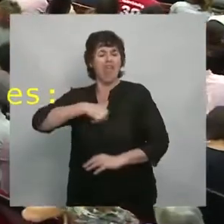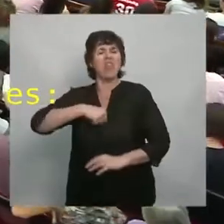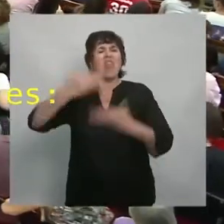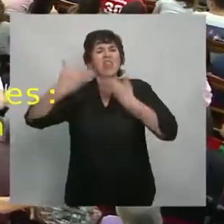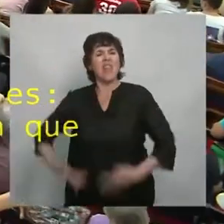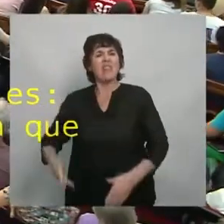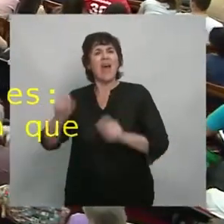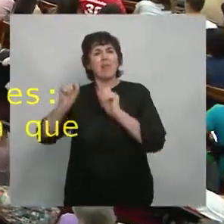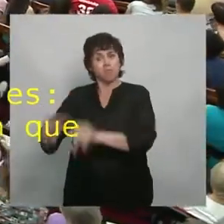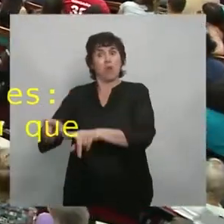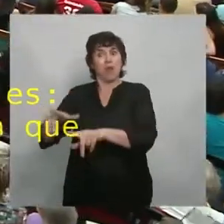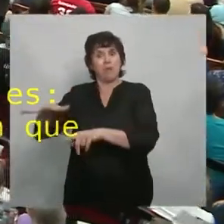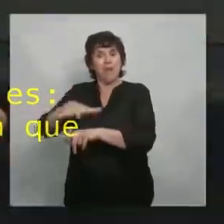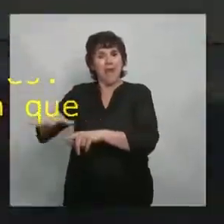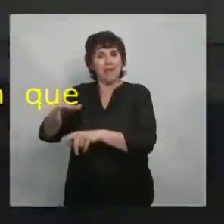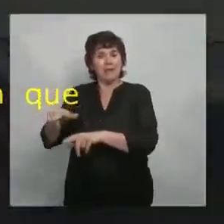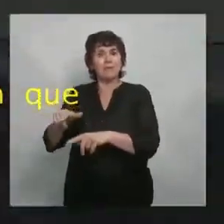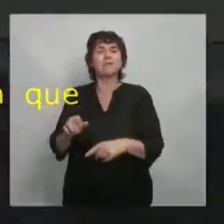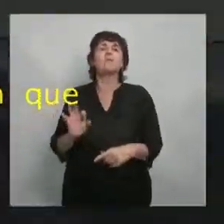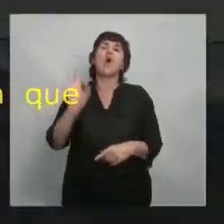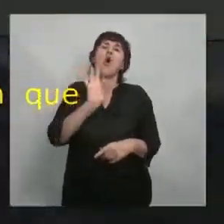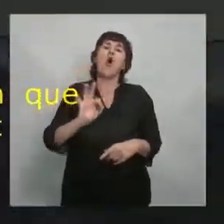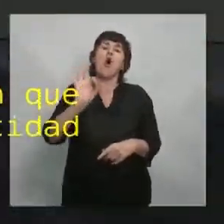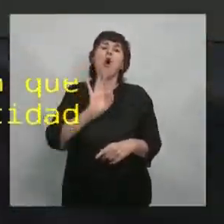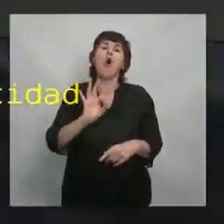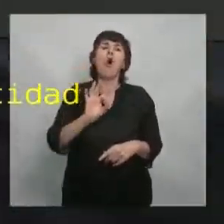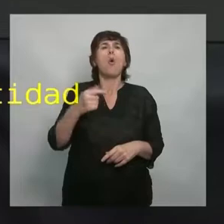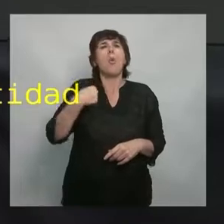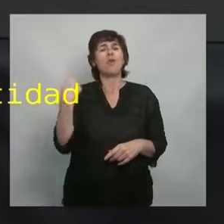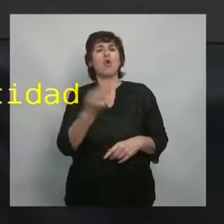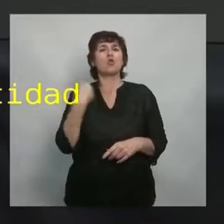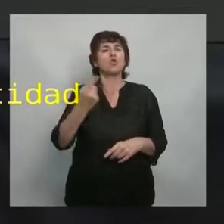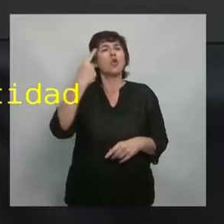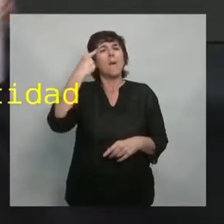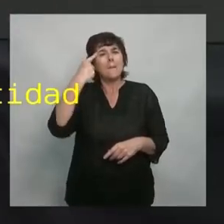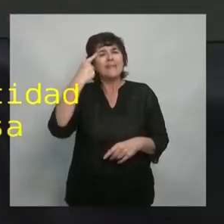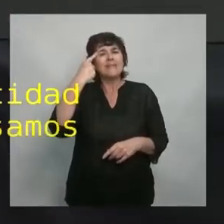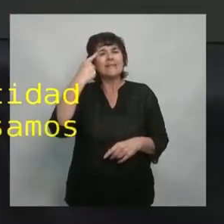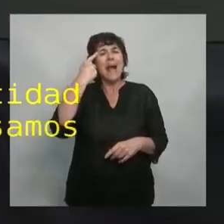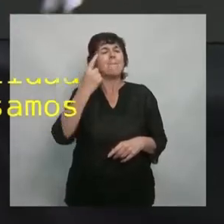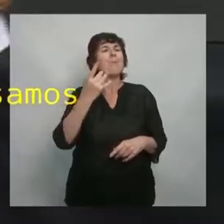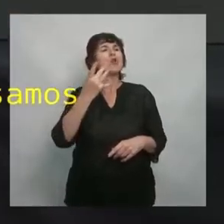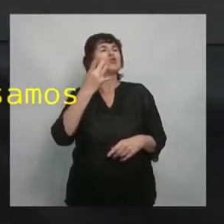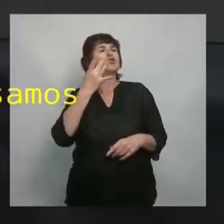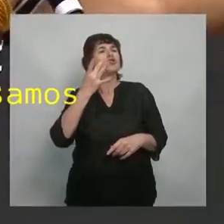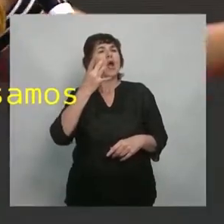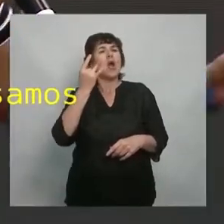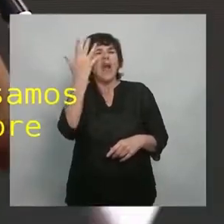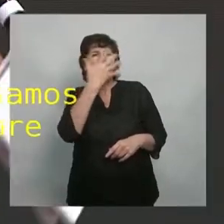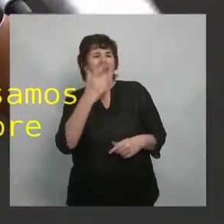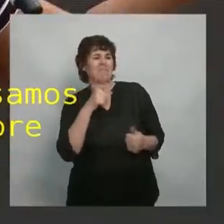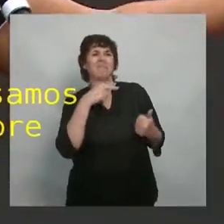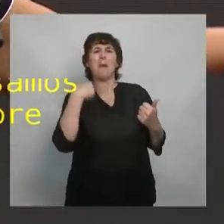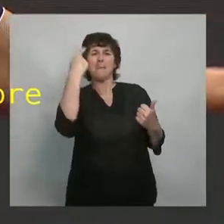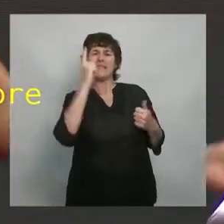Será que quando nós pensamos no racismo, nós pensamos sempre no outro, o negro, o indígena,